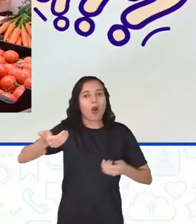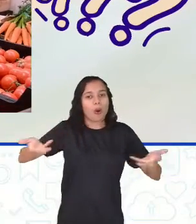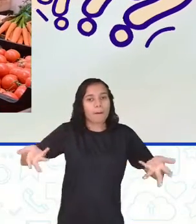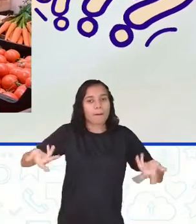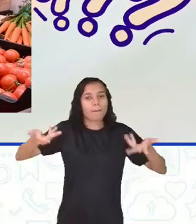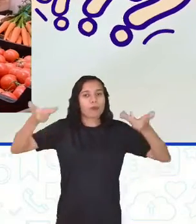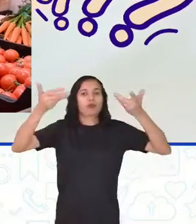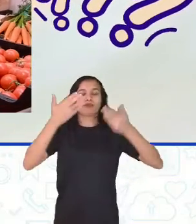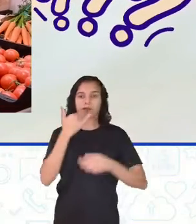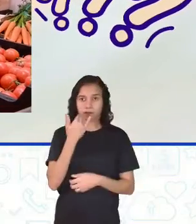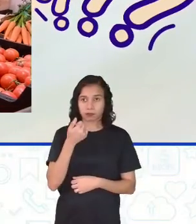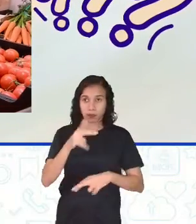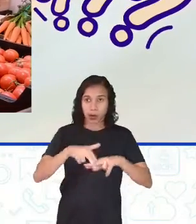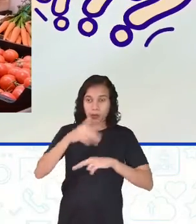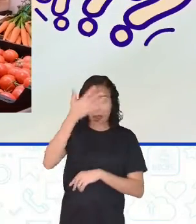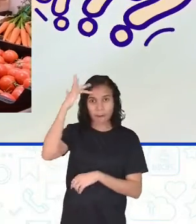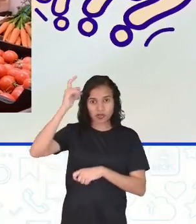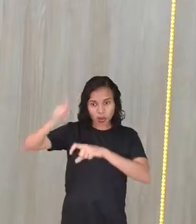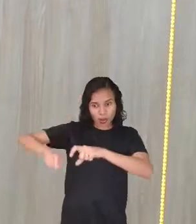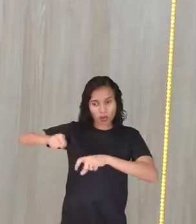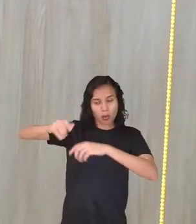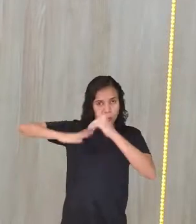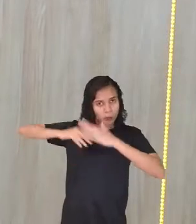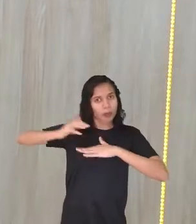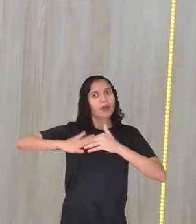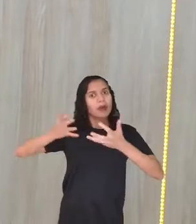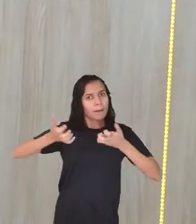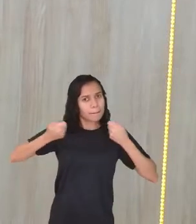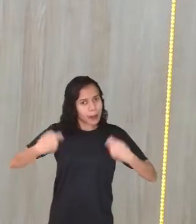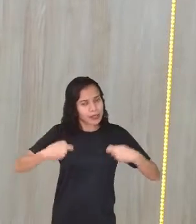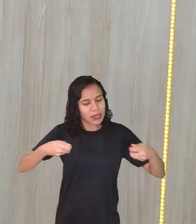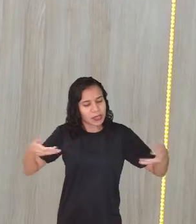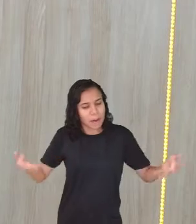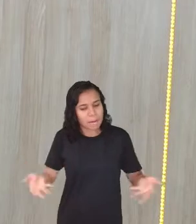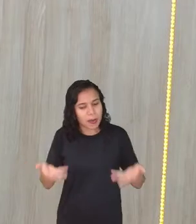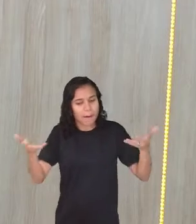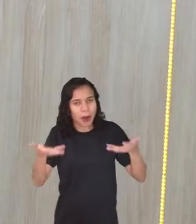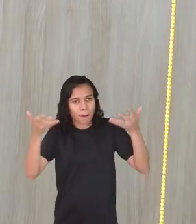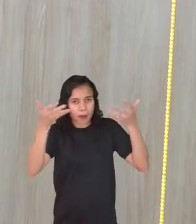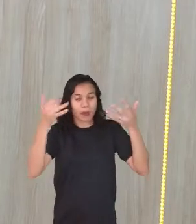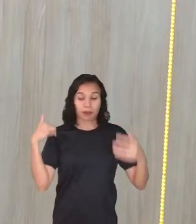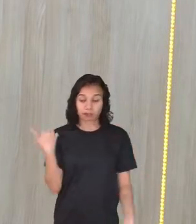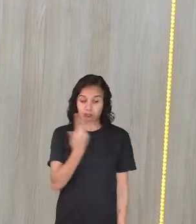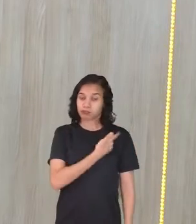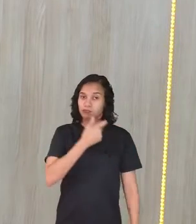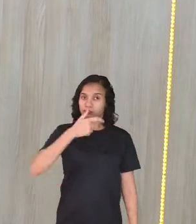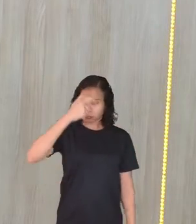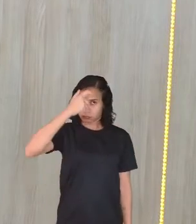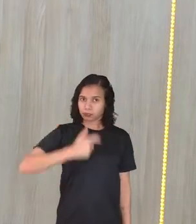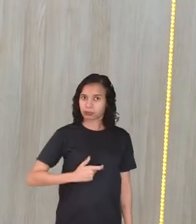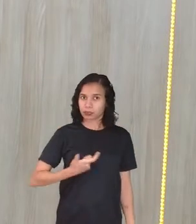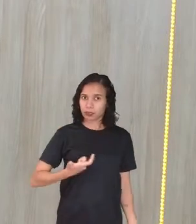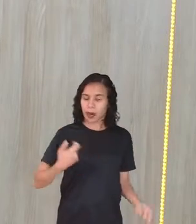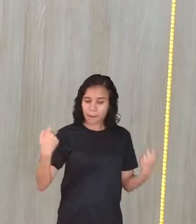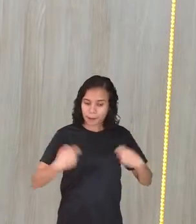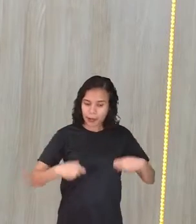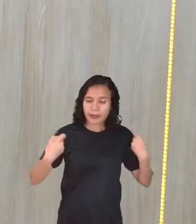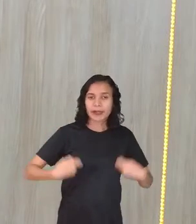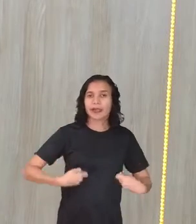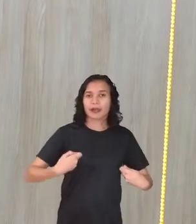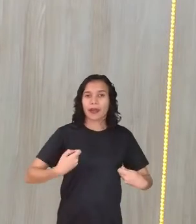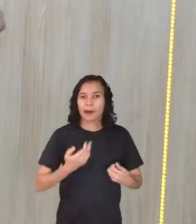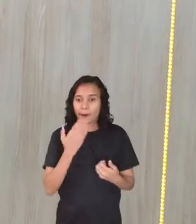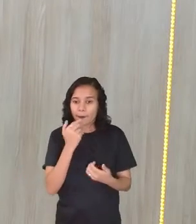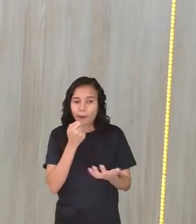alimentos. Porque o agricultor ele quer aumentar essa produção. Nós, enquanto consumidores, precisamos desses alimentos. E a gente